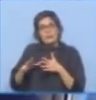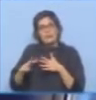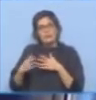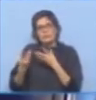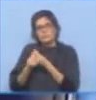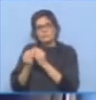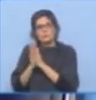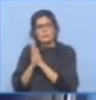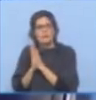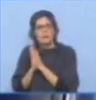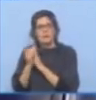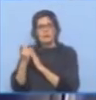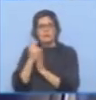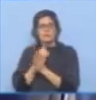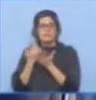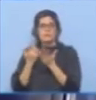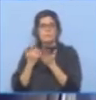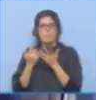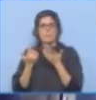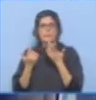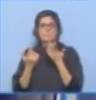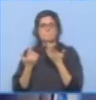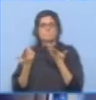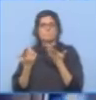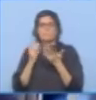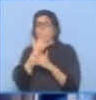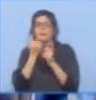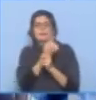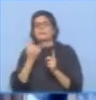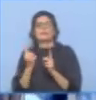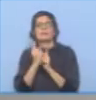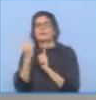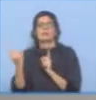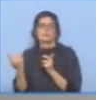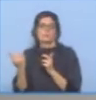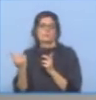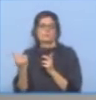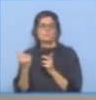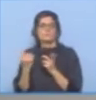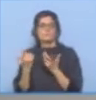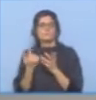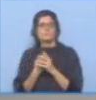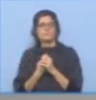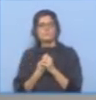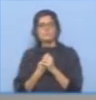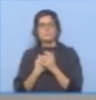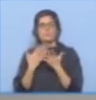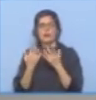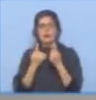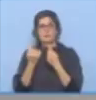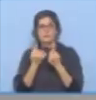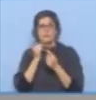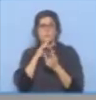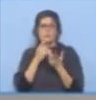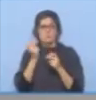seu grupo, outros não. Agora, isto também por passa... exemplo, de gente que foi e que, sei lá, a inadaptação às circunstâncias das jornadas, porque alguma